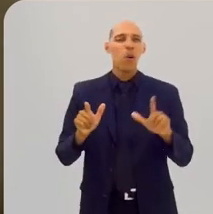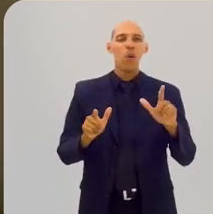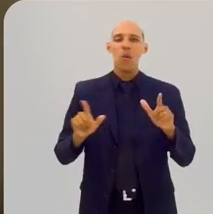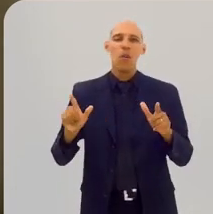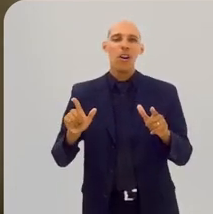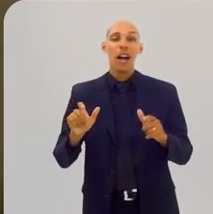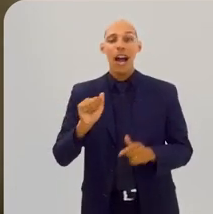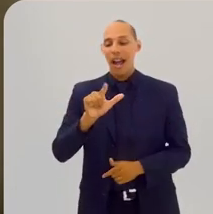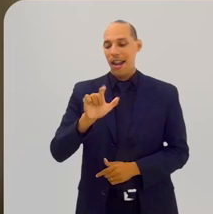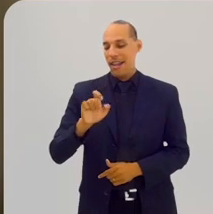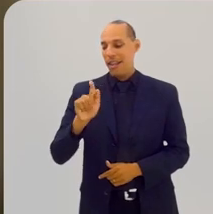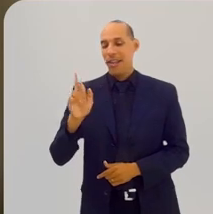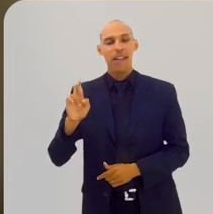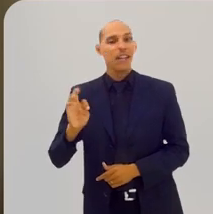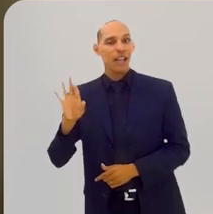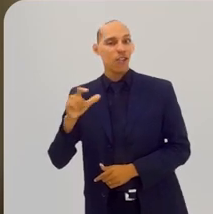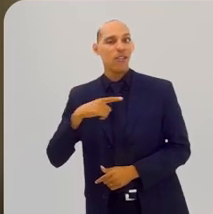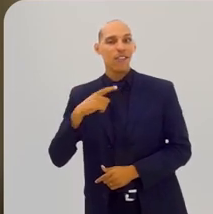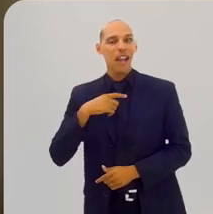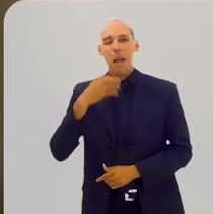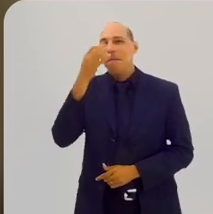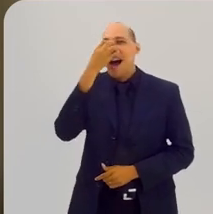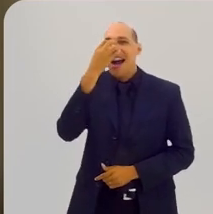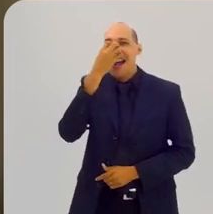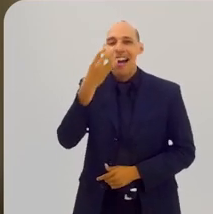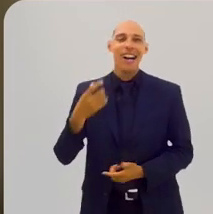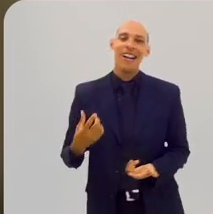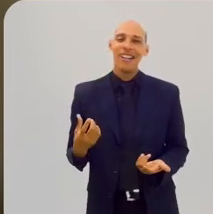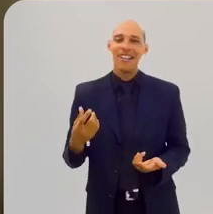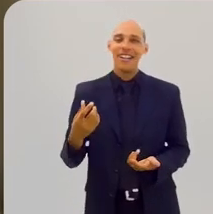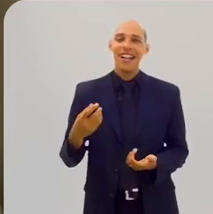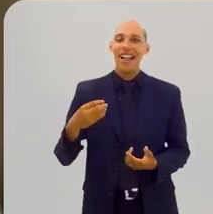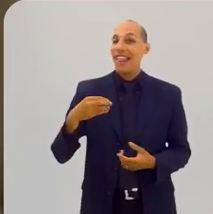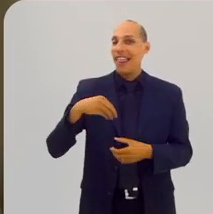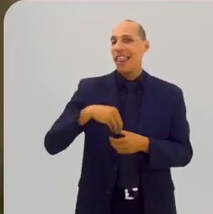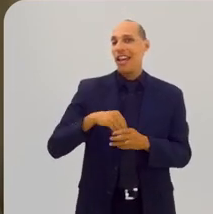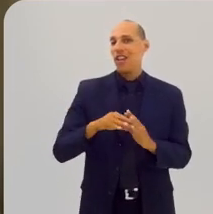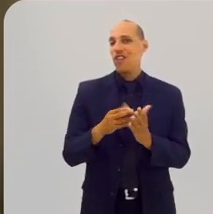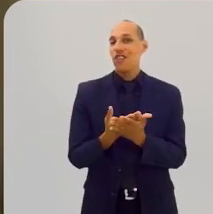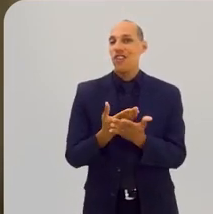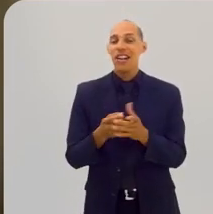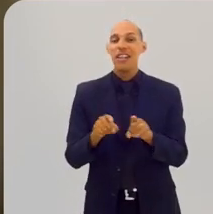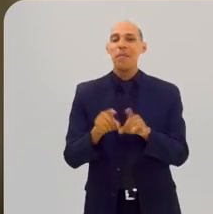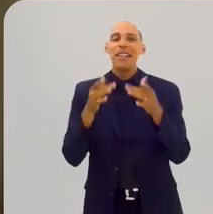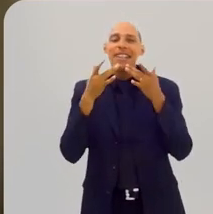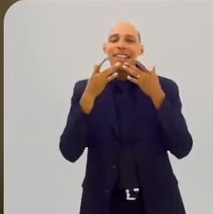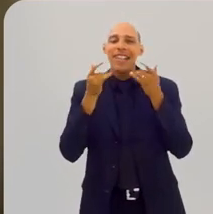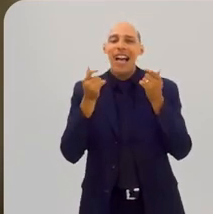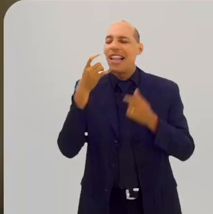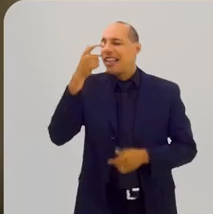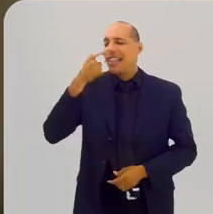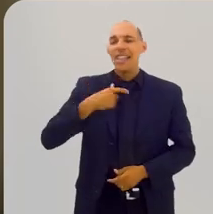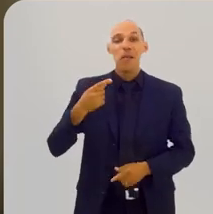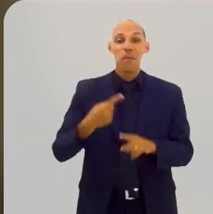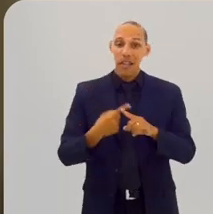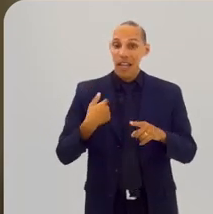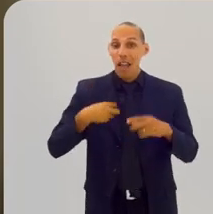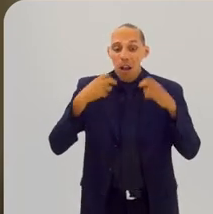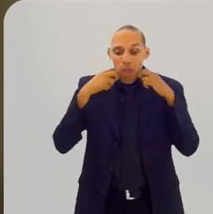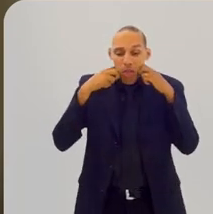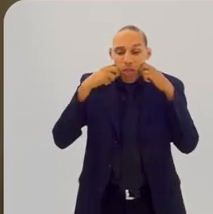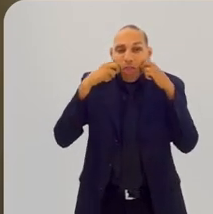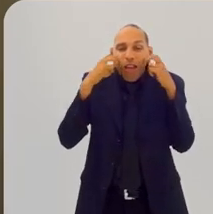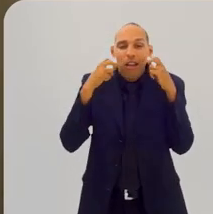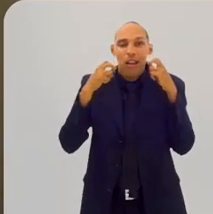tinha muita tinha uma que era um palhaço e tinha essa parte aqui também do teatro eu lembro muito